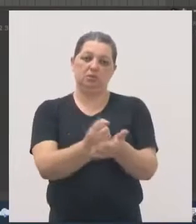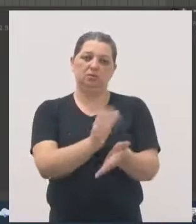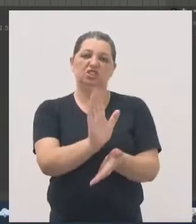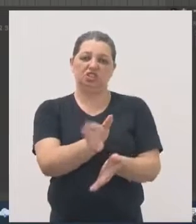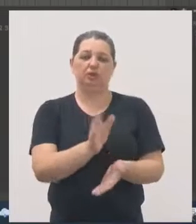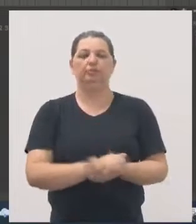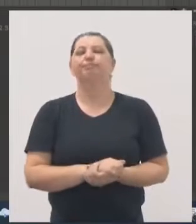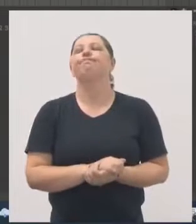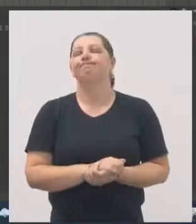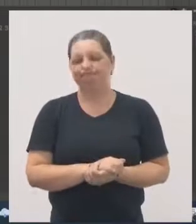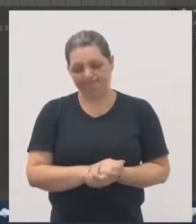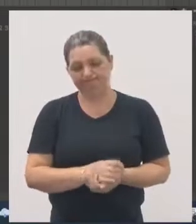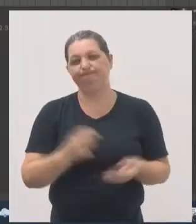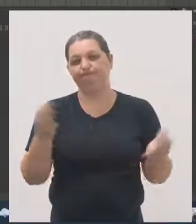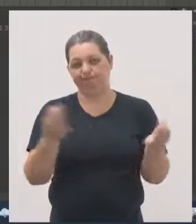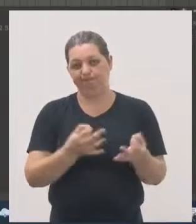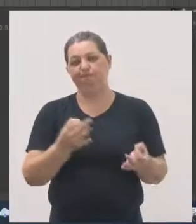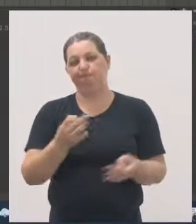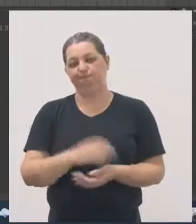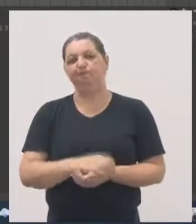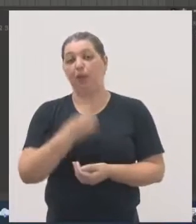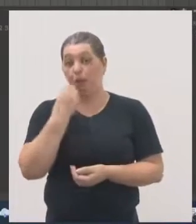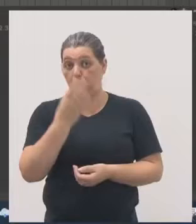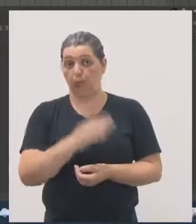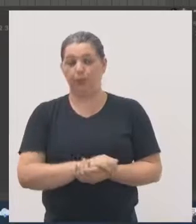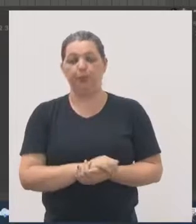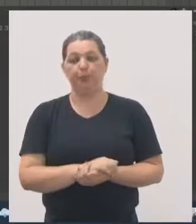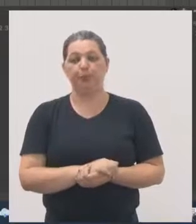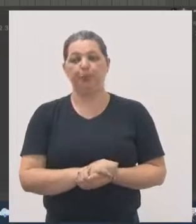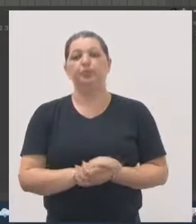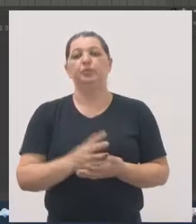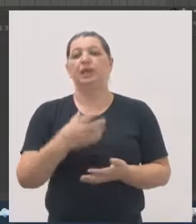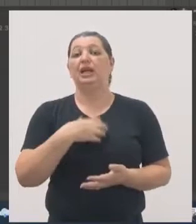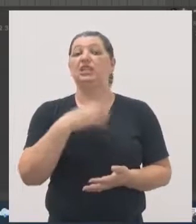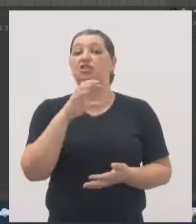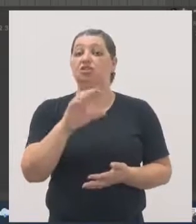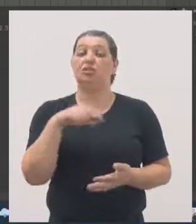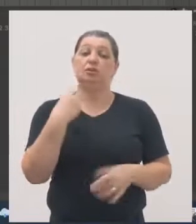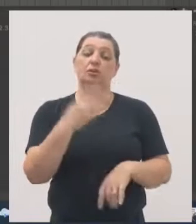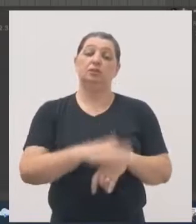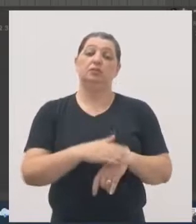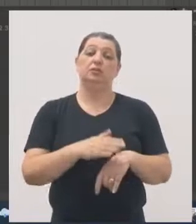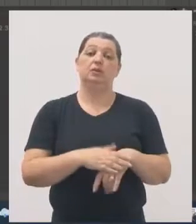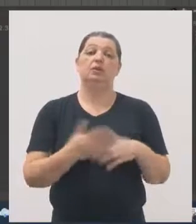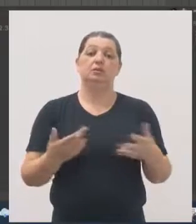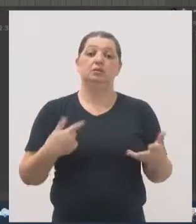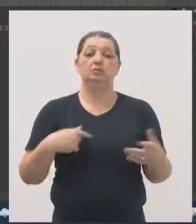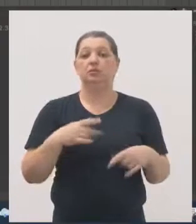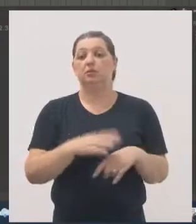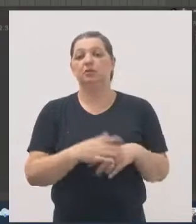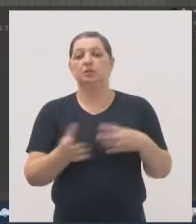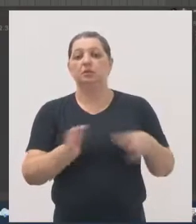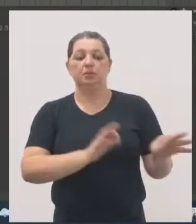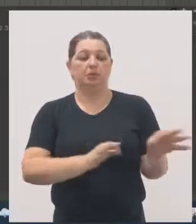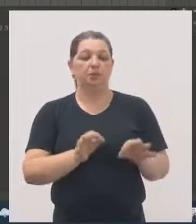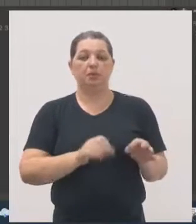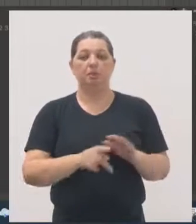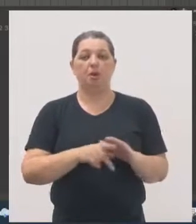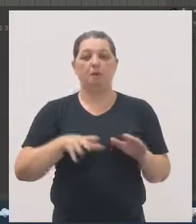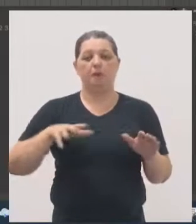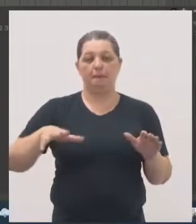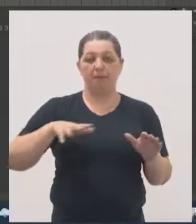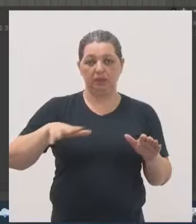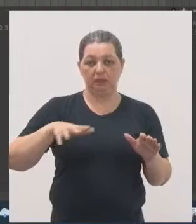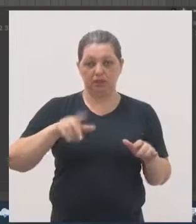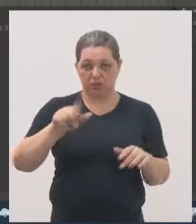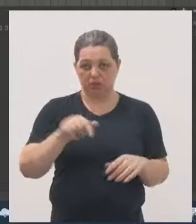outras. Perfeito. Então, assim também funciona. Então, é assim que a gente faz para ir fazendo as mixagens aí. Pessoal,